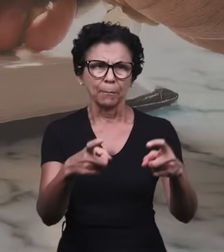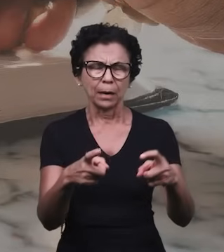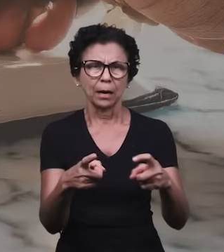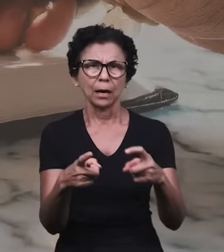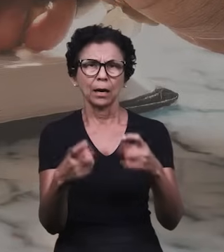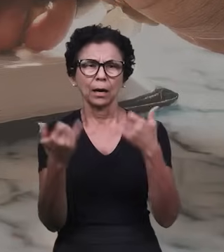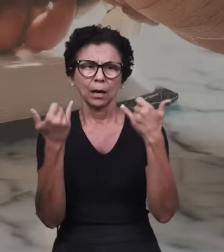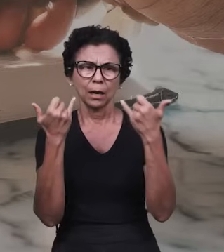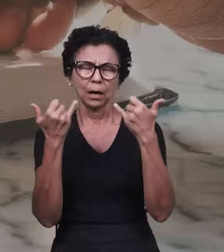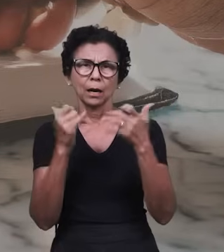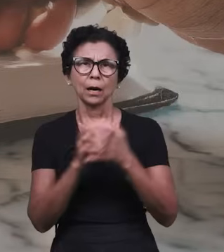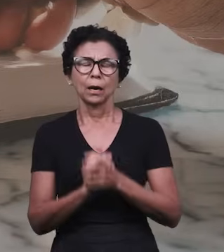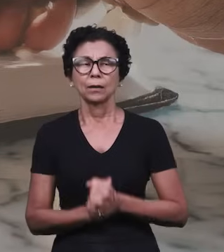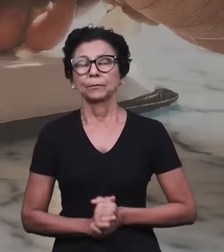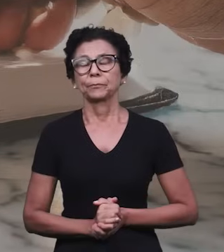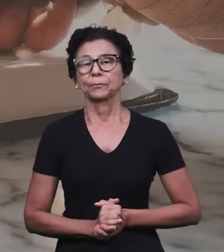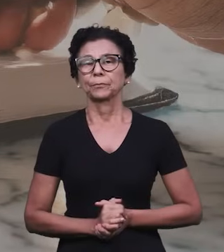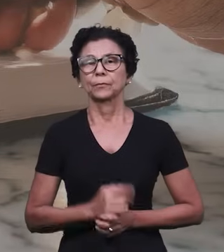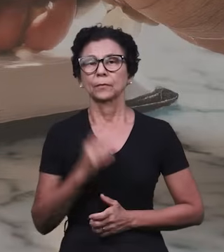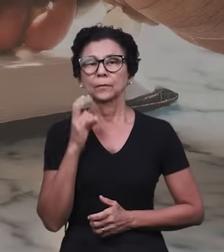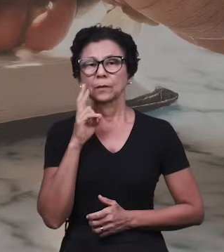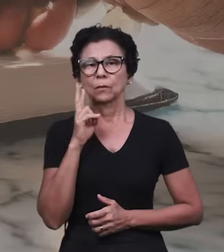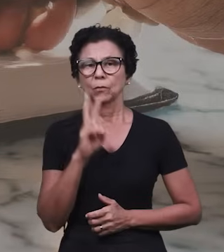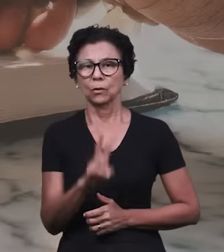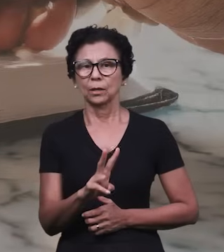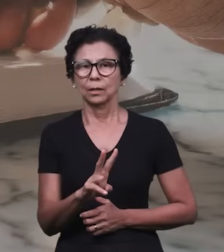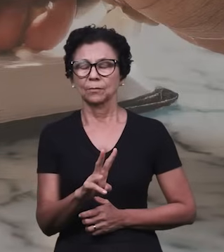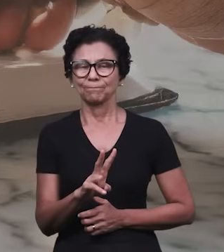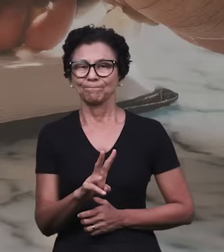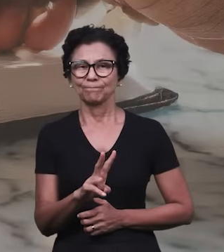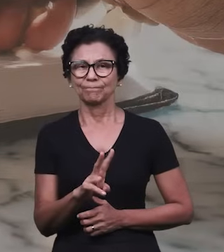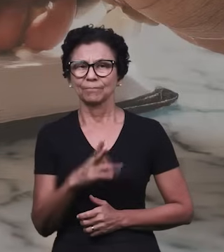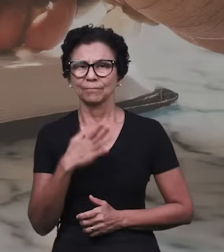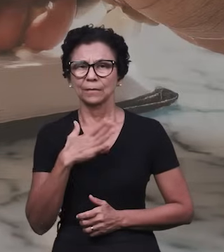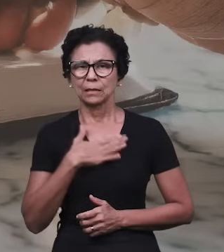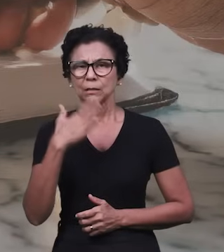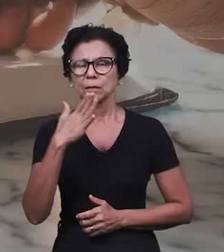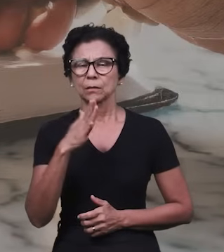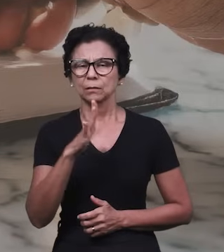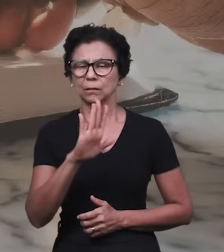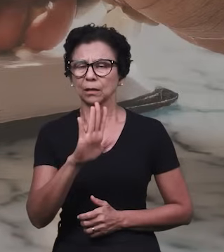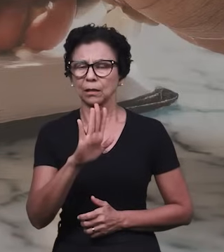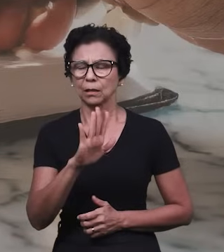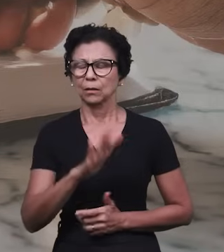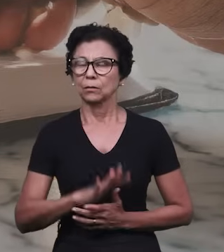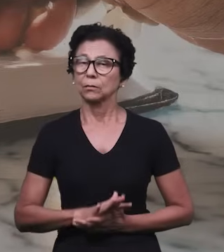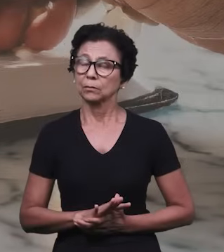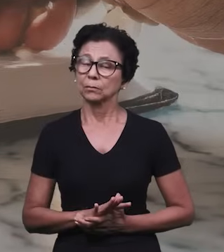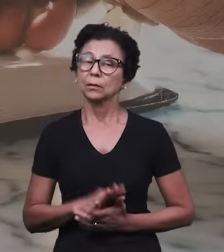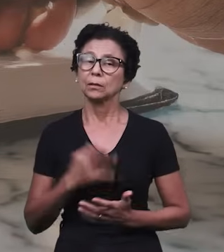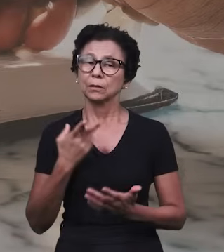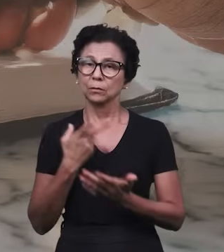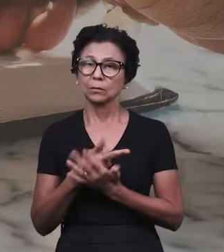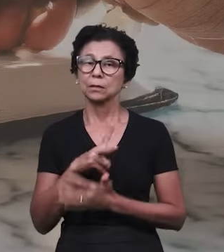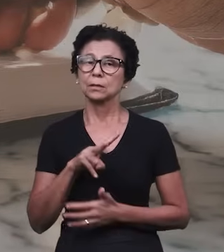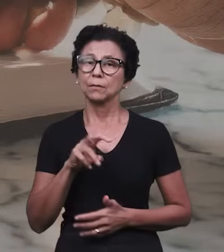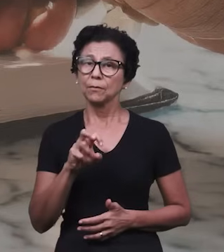guerras, olhai e não vos assustei, porque é missa que tudo isto